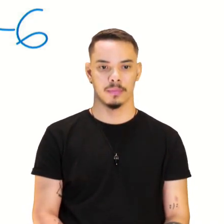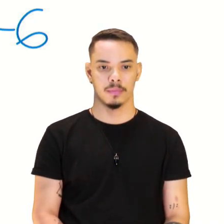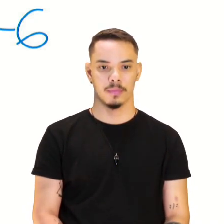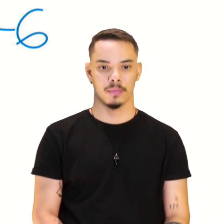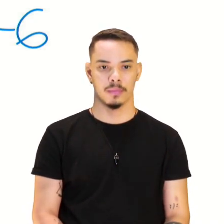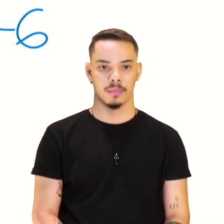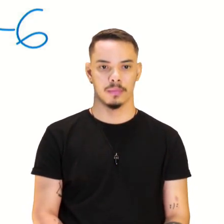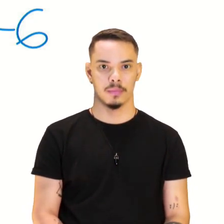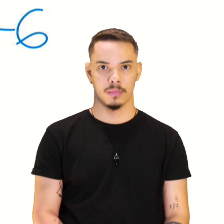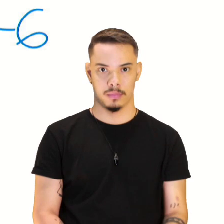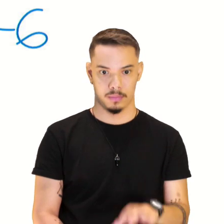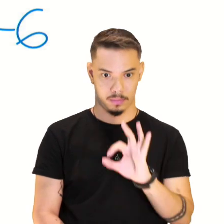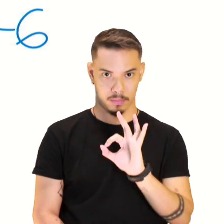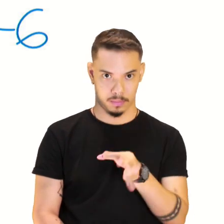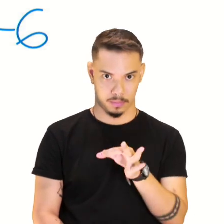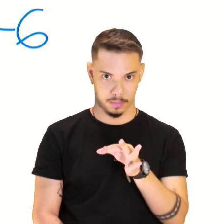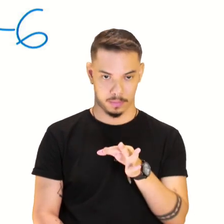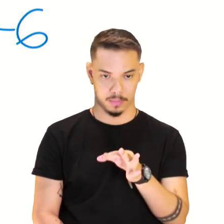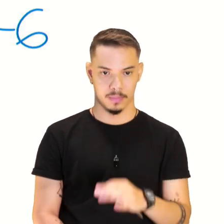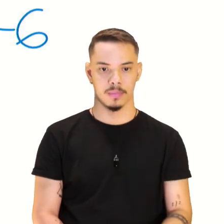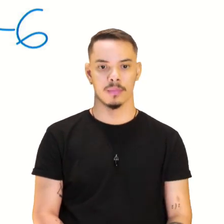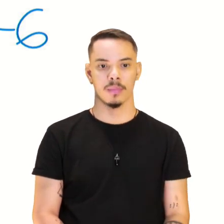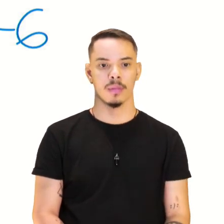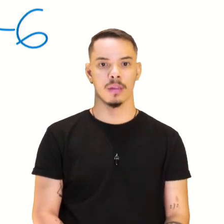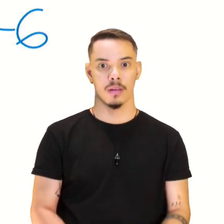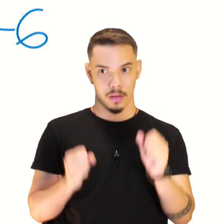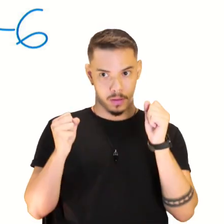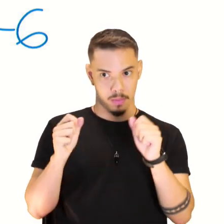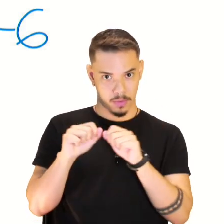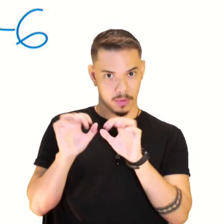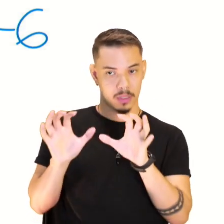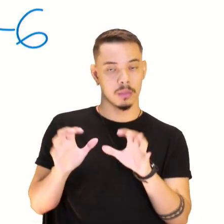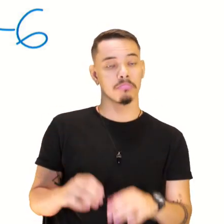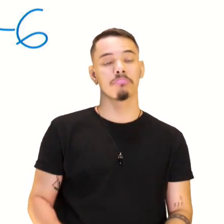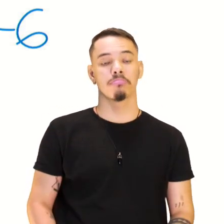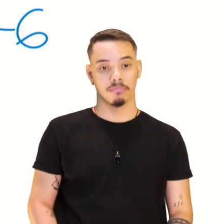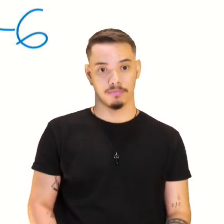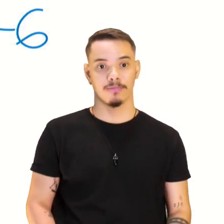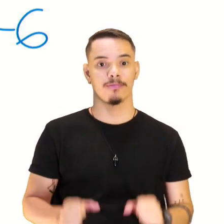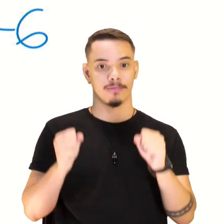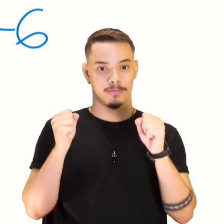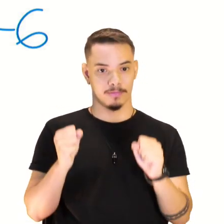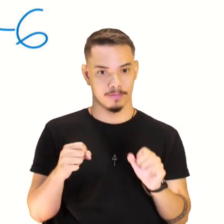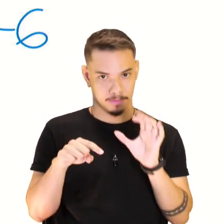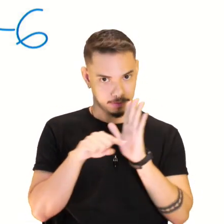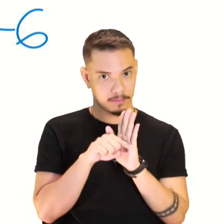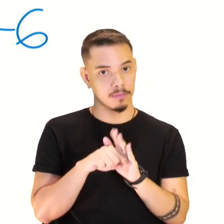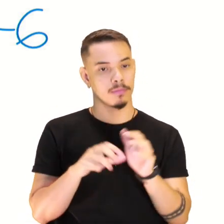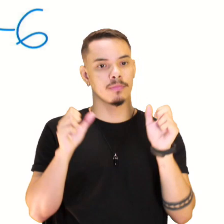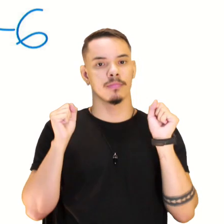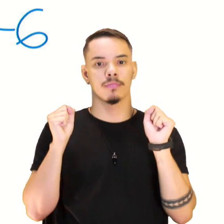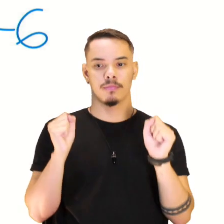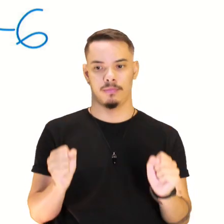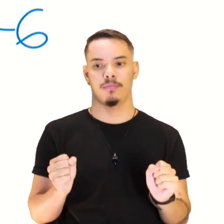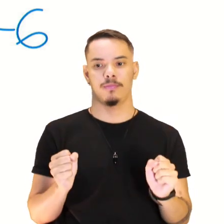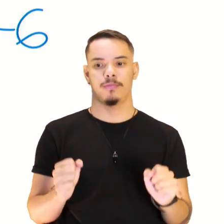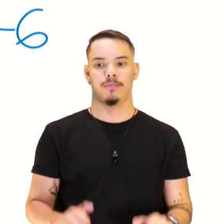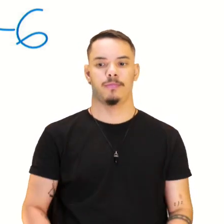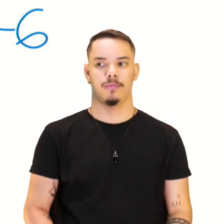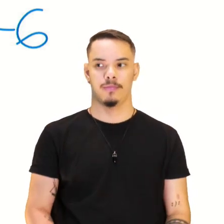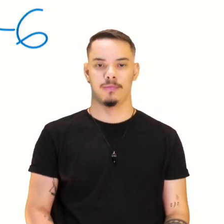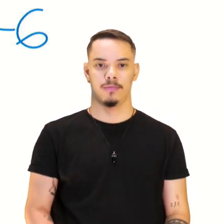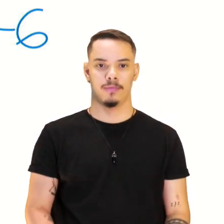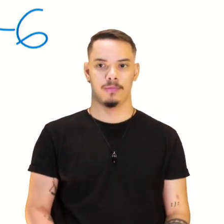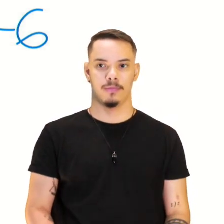razão é 7. Tá? Podemos fazer dessa forma? Podemos ter razão negativa? Pode sim, senhor. Tá